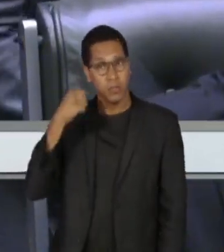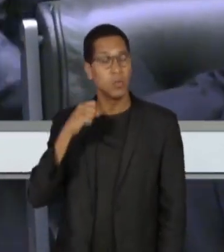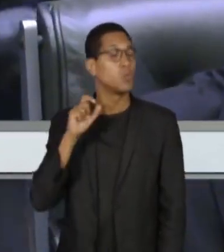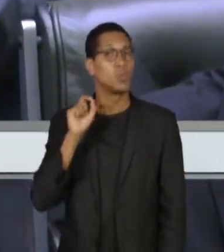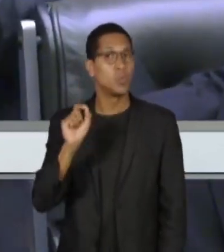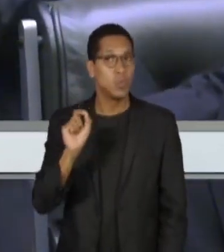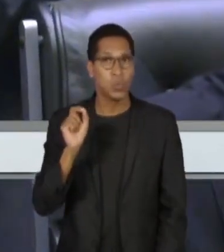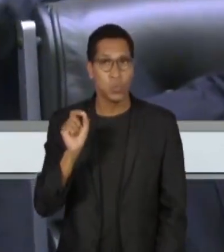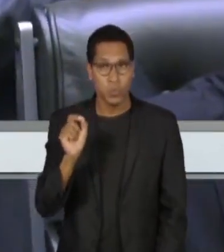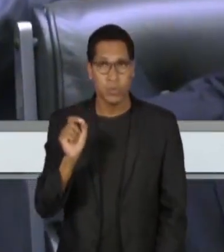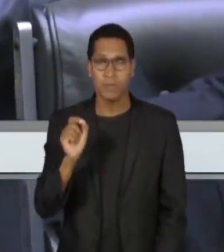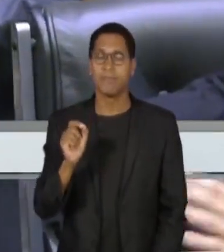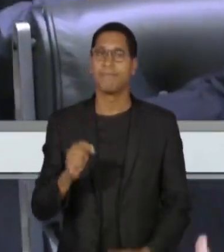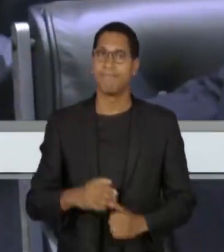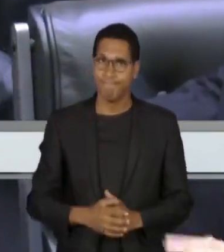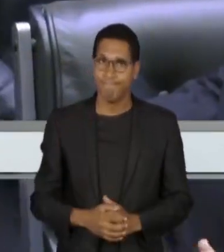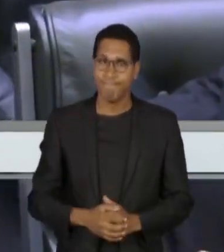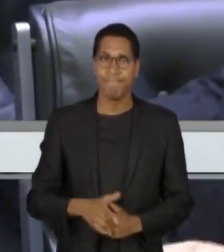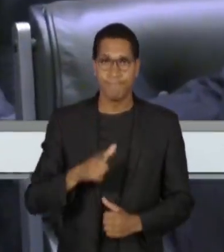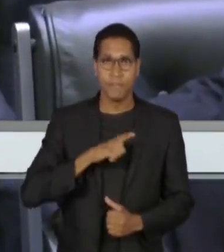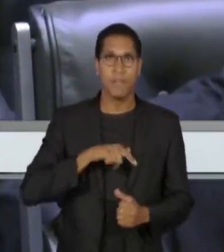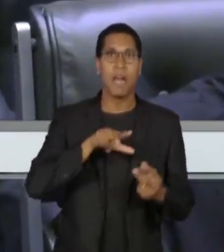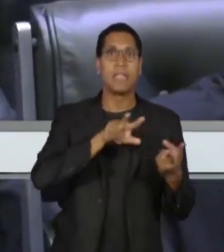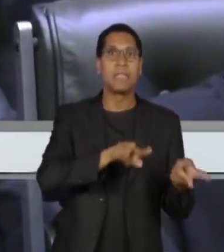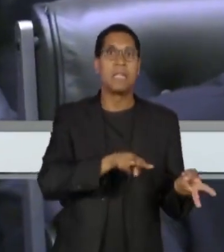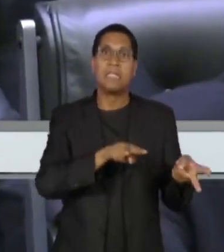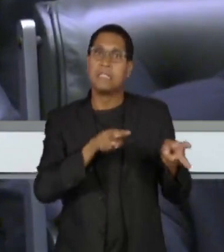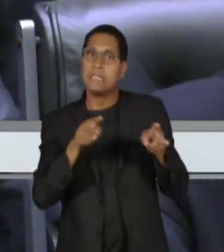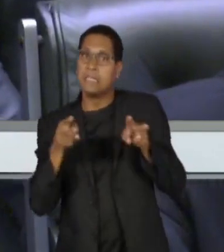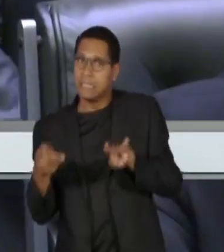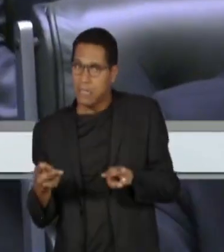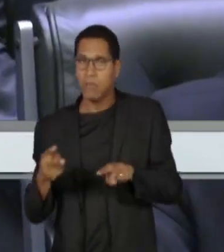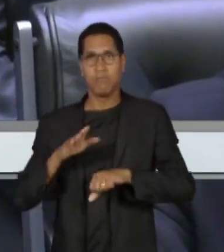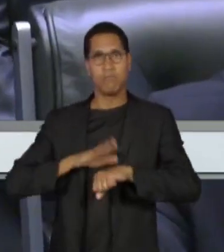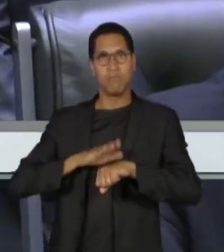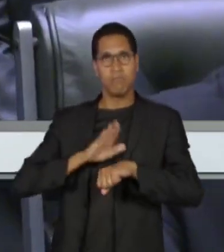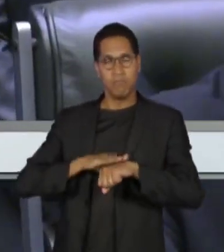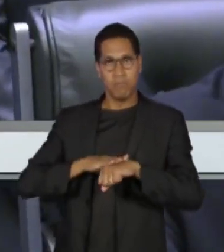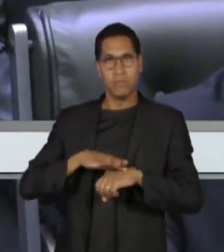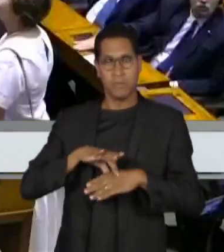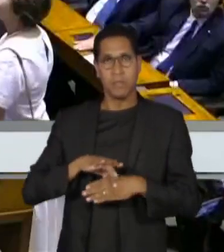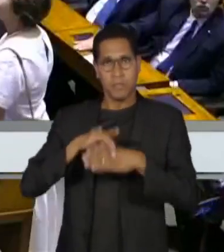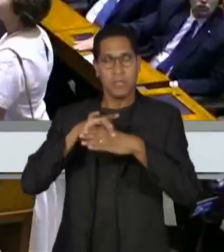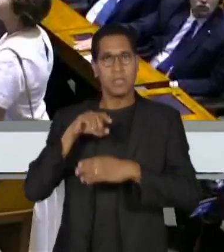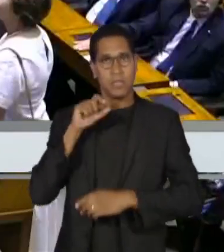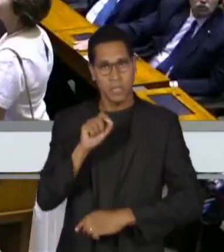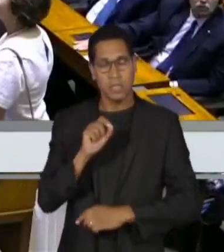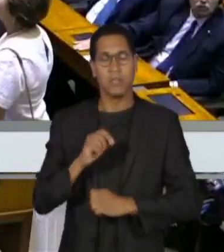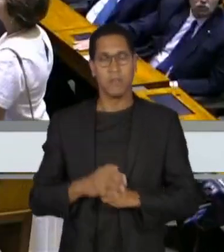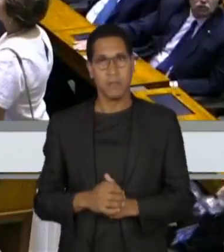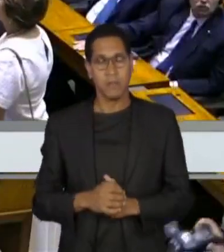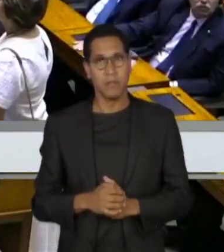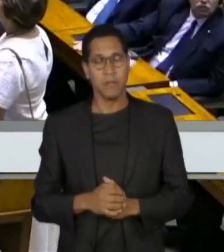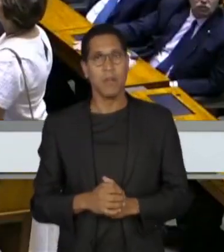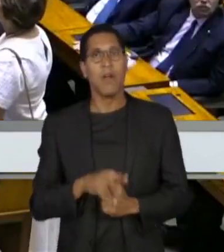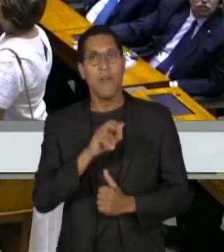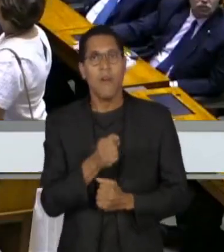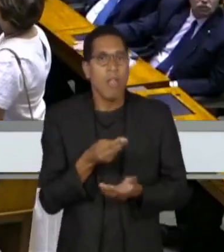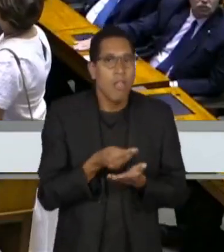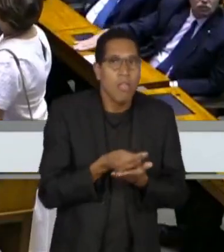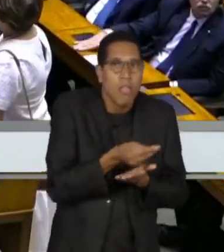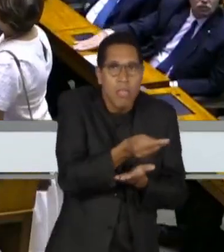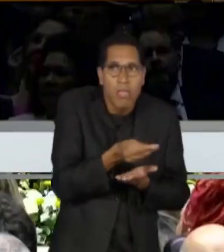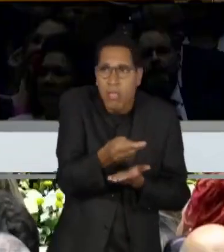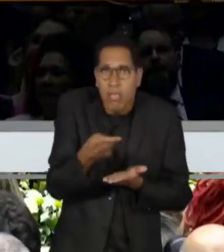resultado da nossa transição, que foi coordenada pelo companheiro Alckmin, será enviada a cada